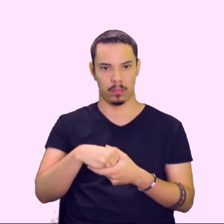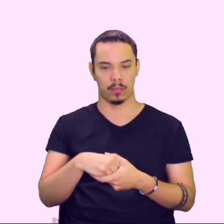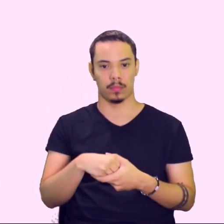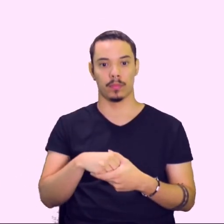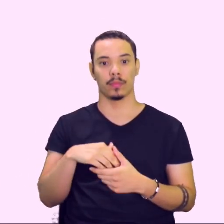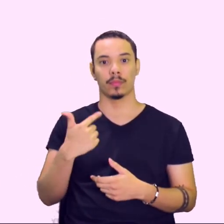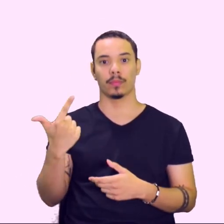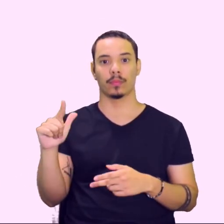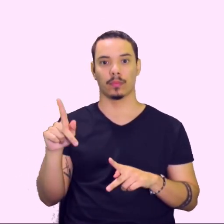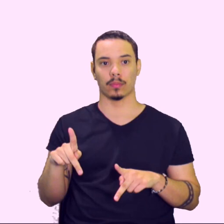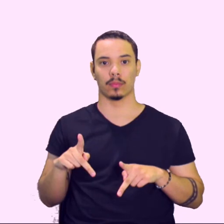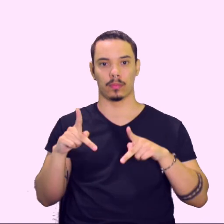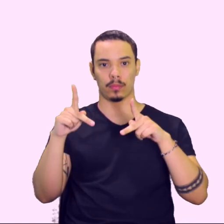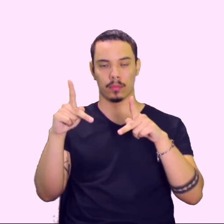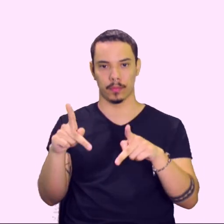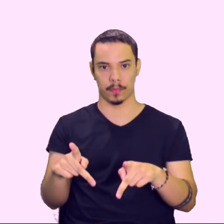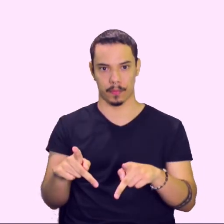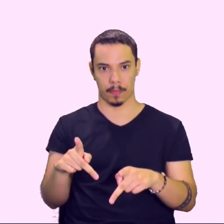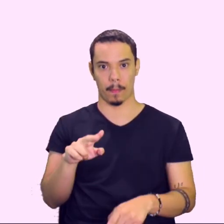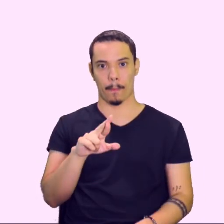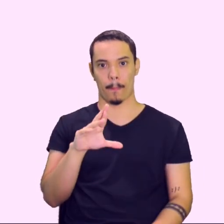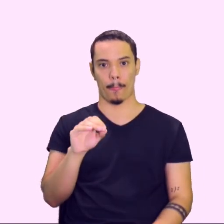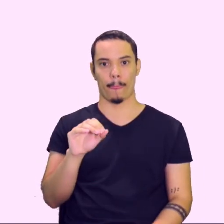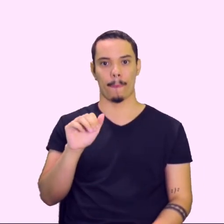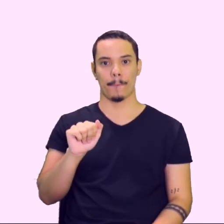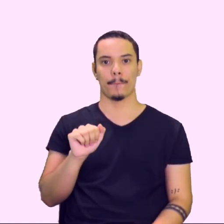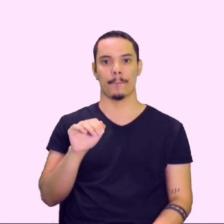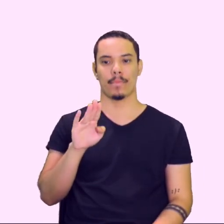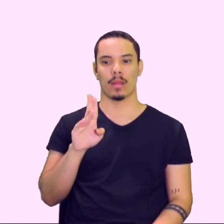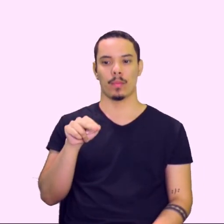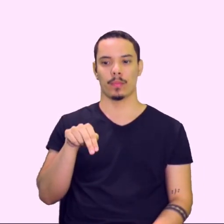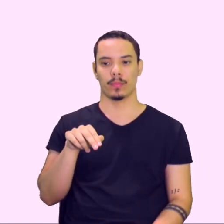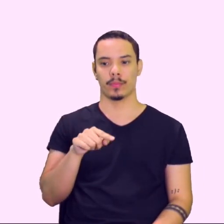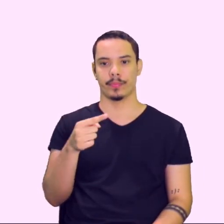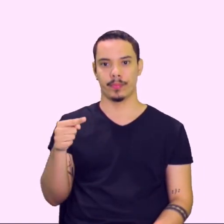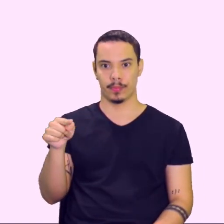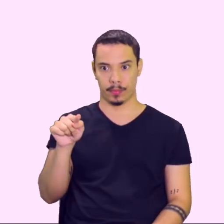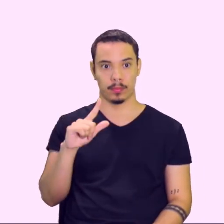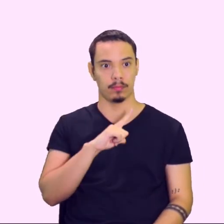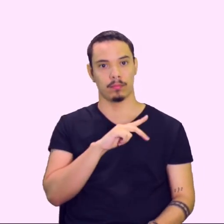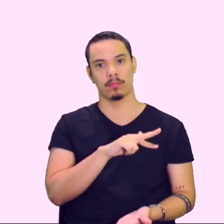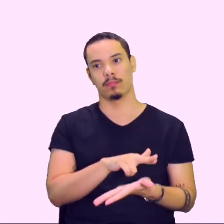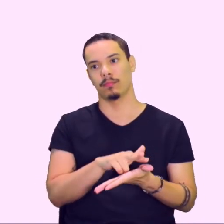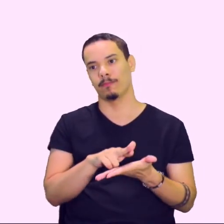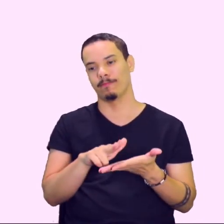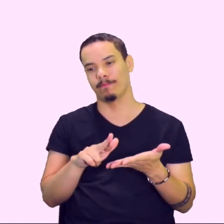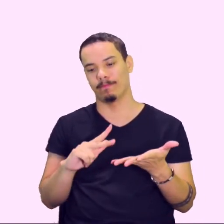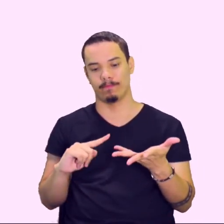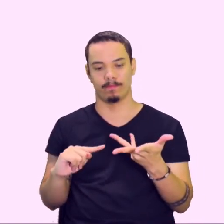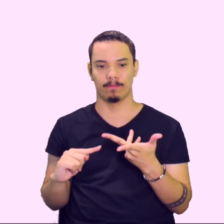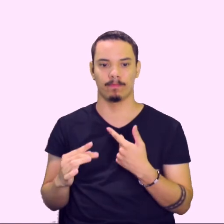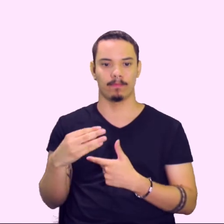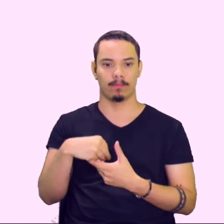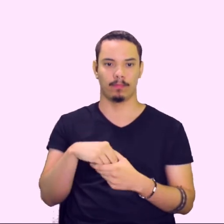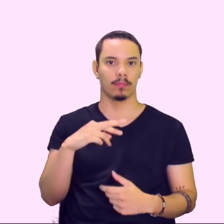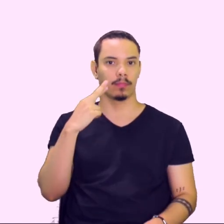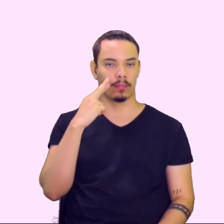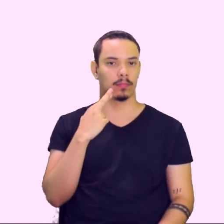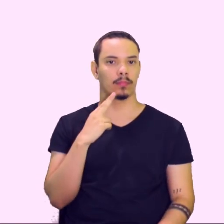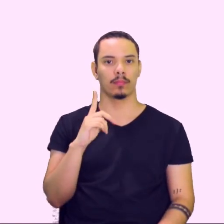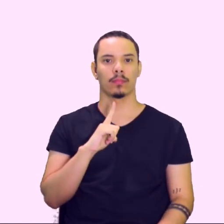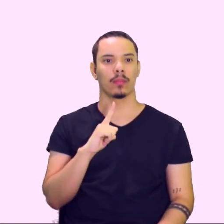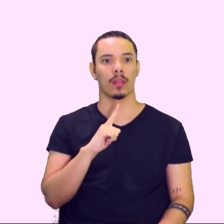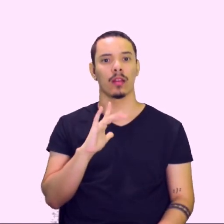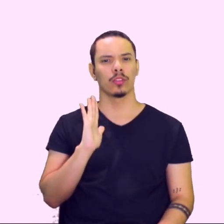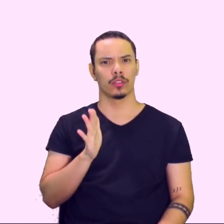ponte também, ó. Ponte sobre o Rio Abunã. Então foram muitas obras, né, que foram feitas aqui em Rondônia e melhorou,